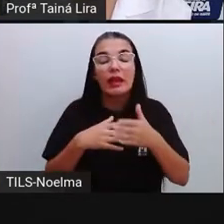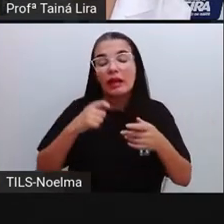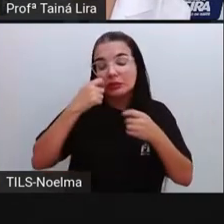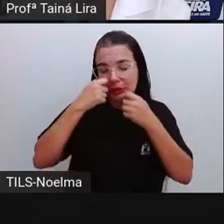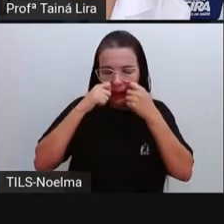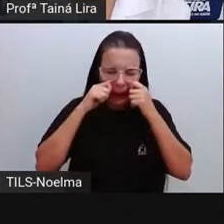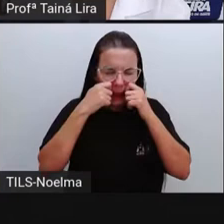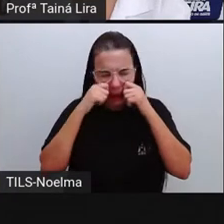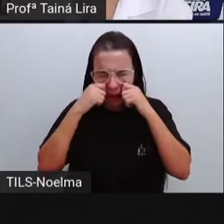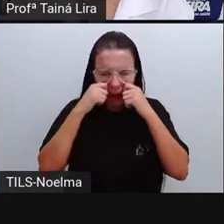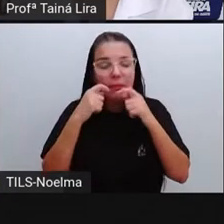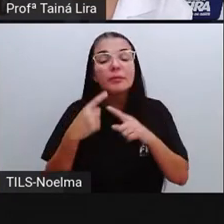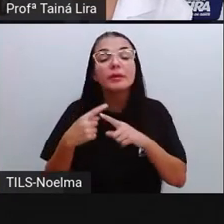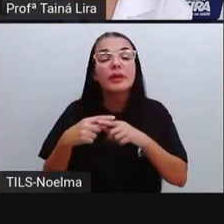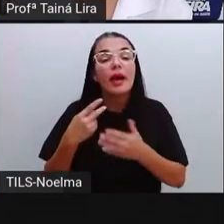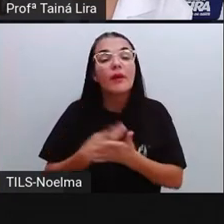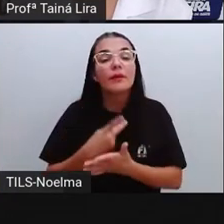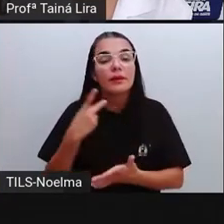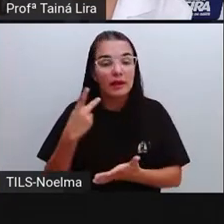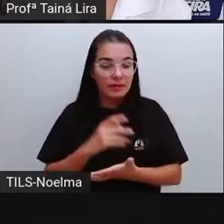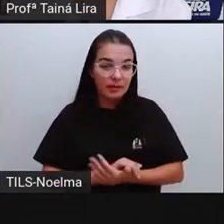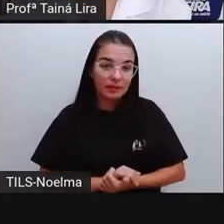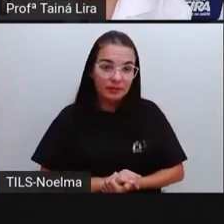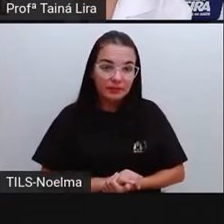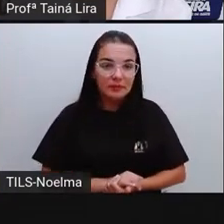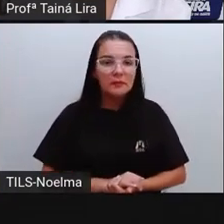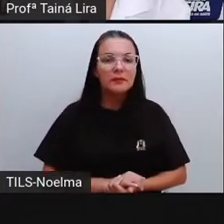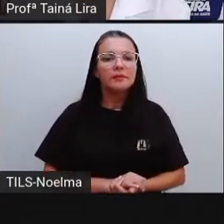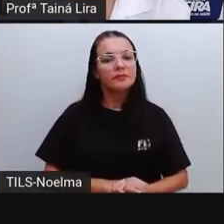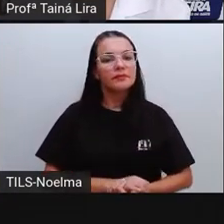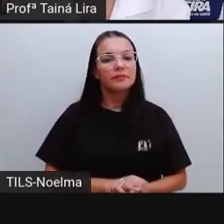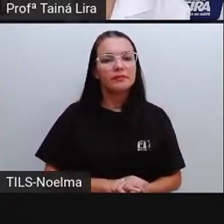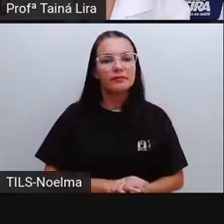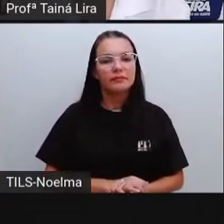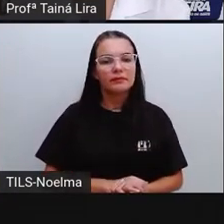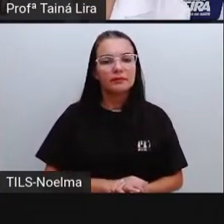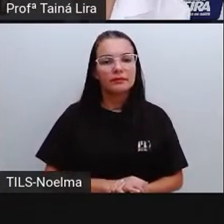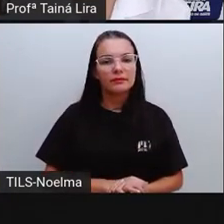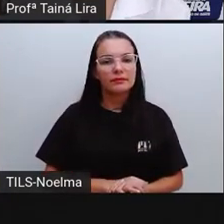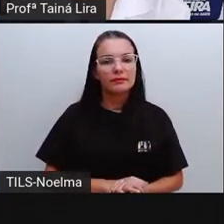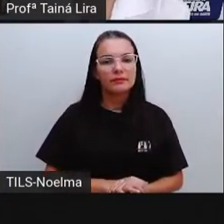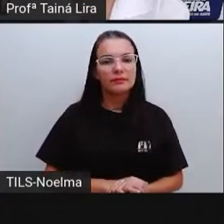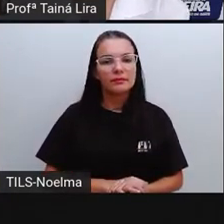via lá a zebrinha chorando. Então, por que ela sofre deboche das outras zebras?